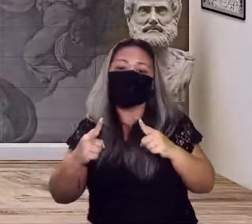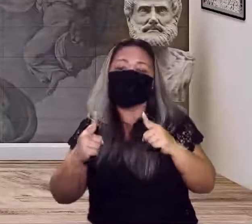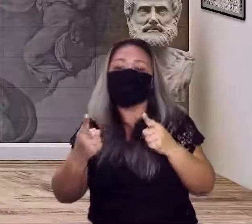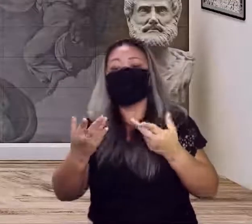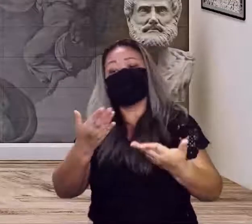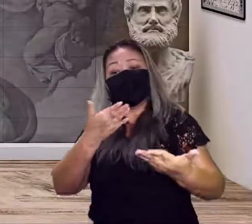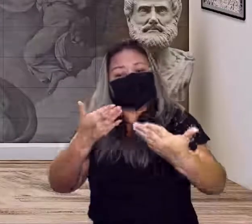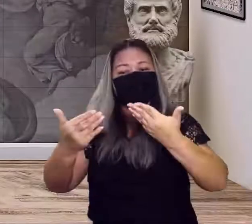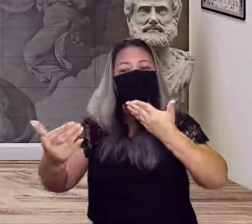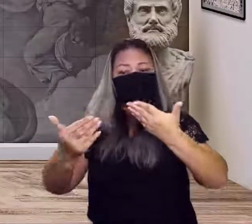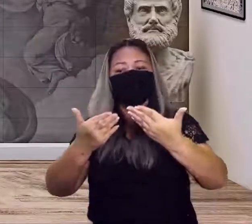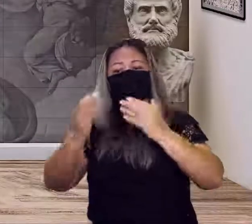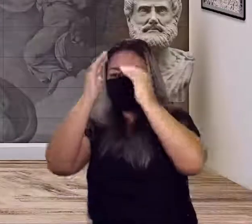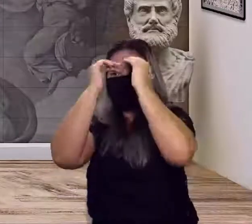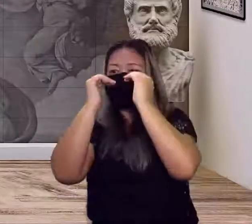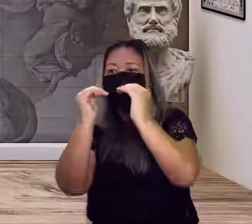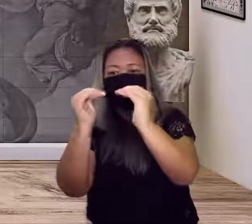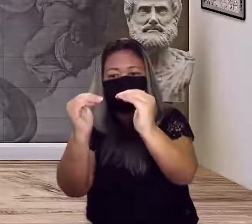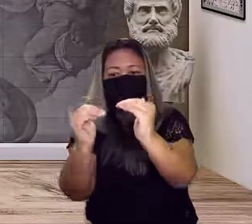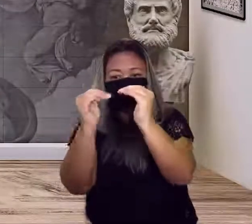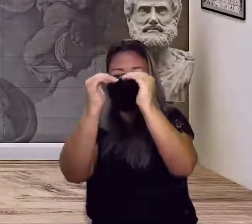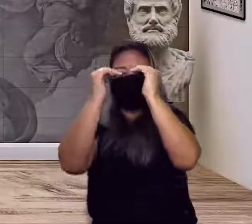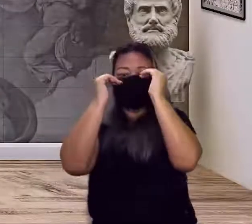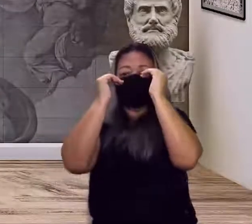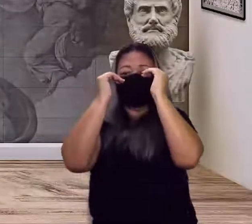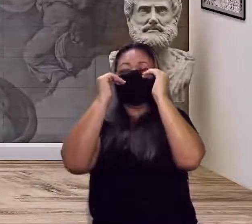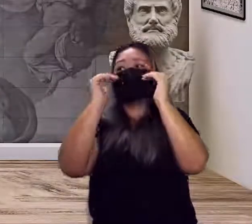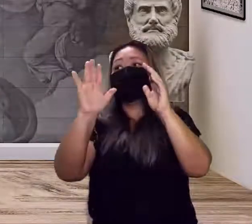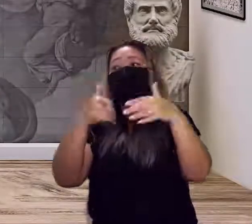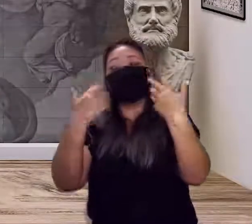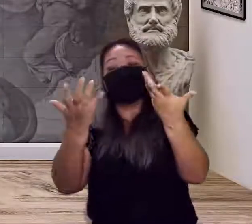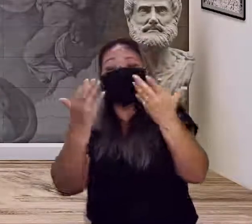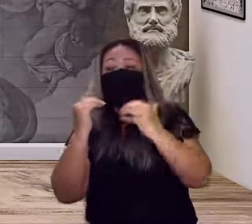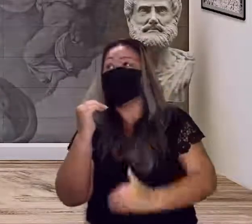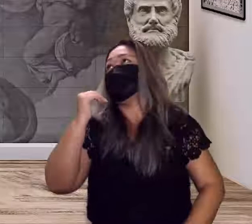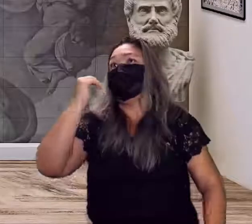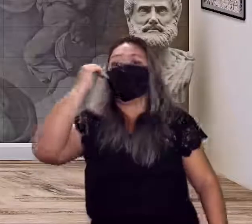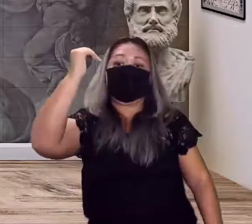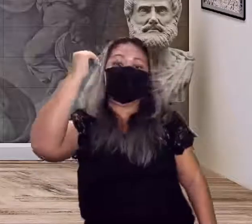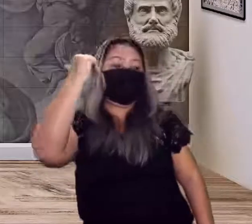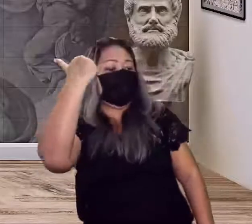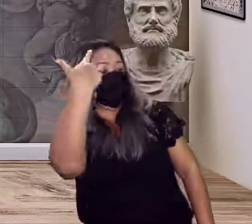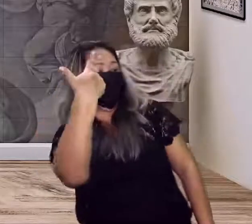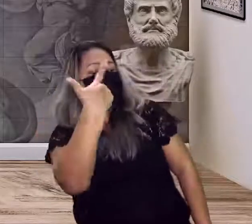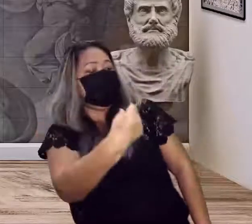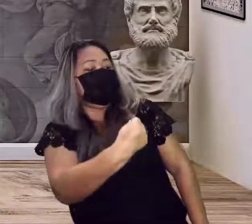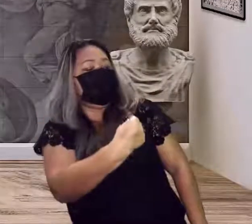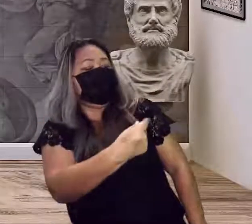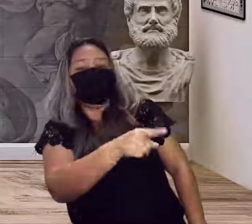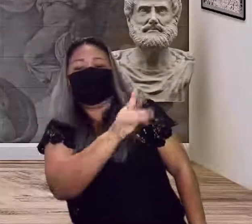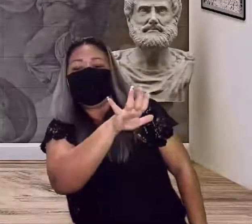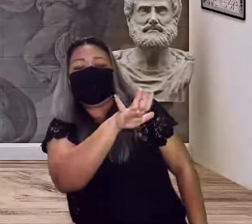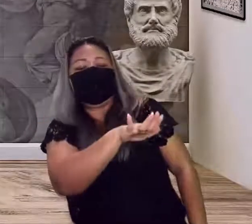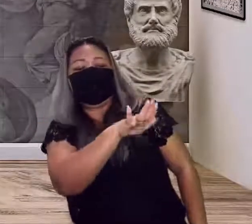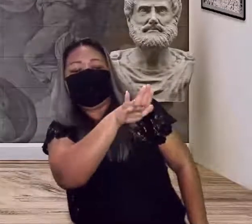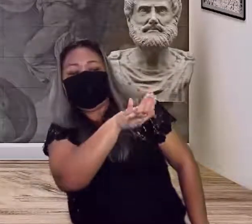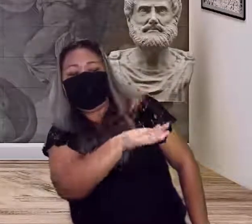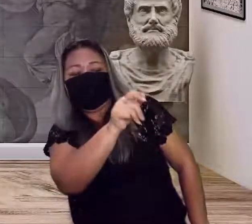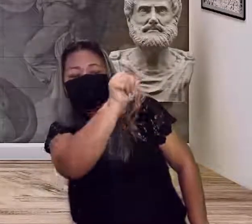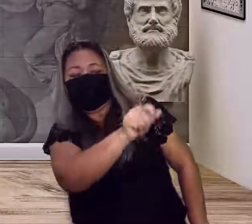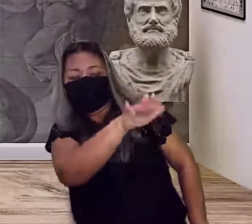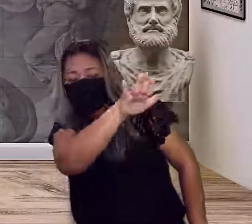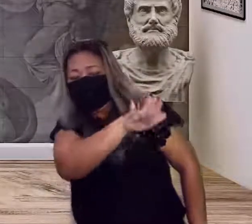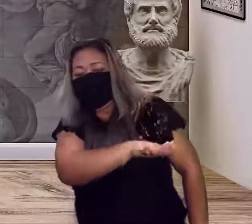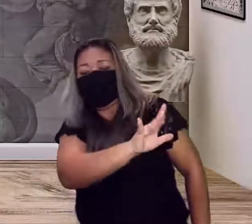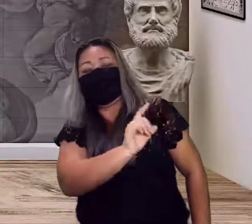num diálogo de respeitar o próximo, tá? Porque eu não posso querer ser superior ao outro e rebaixar, né, a outra